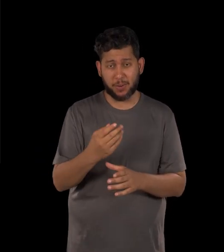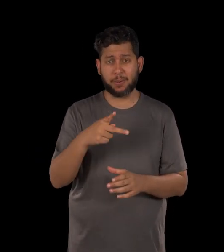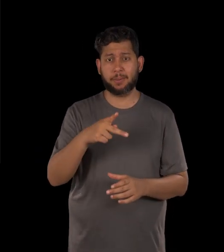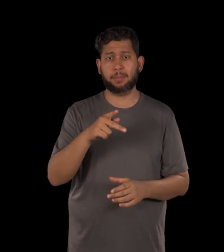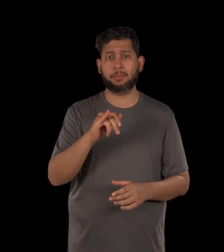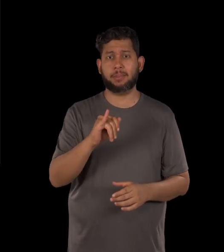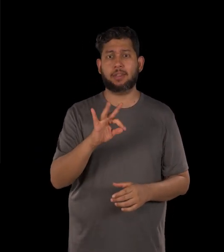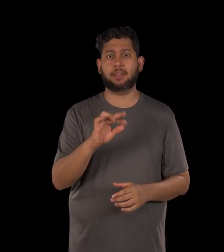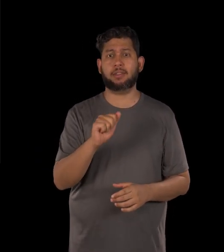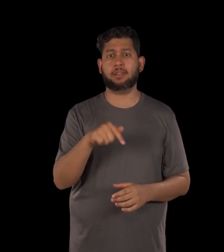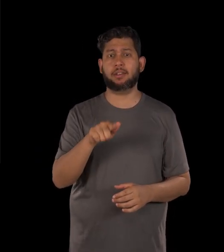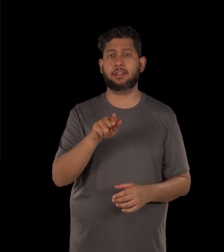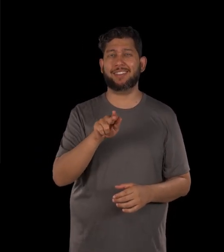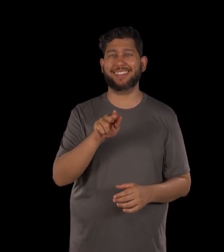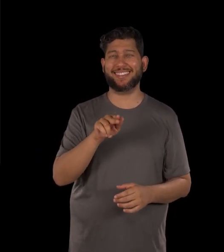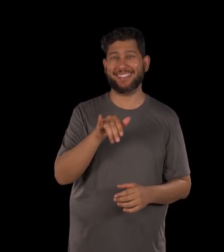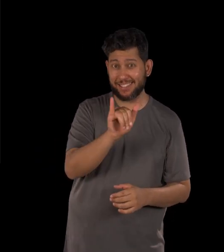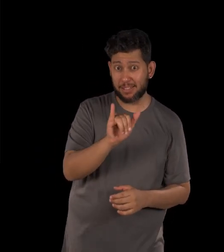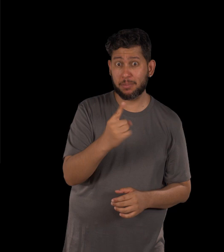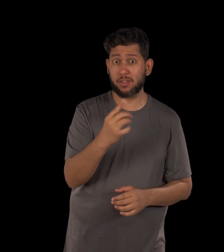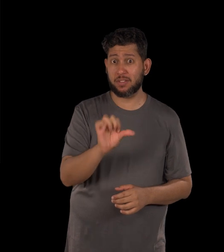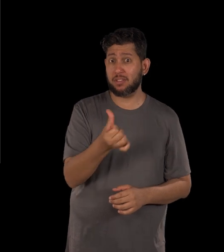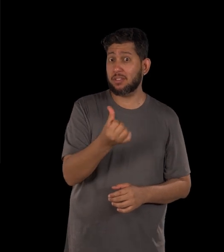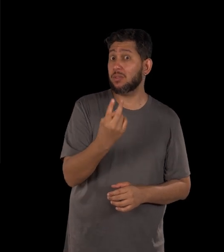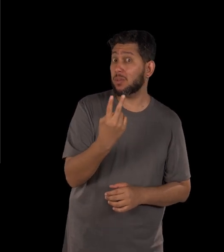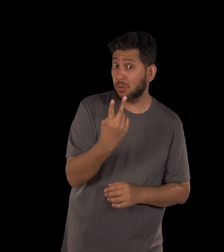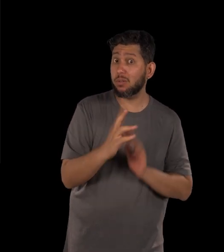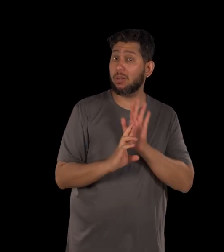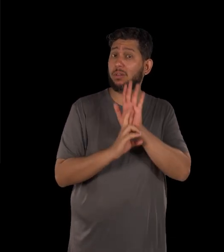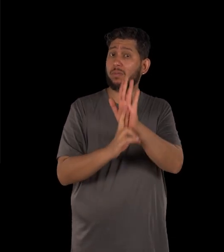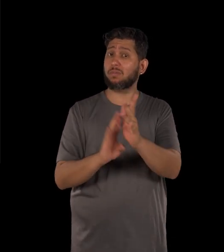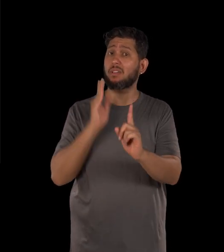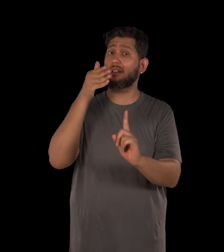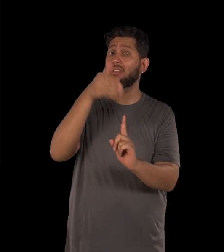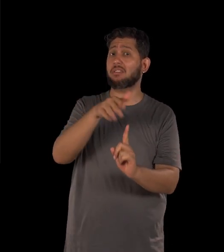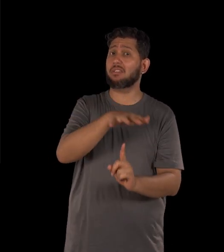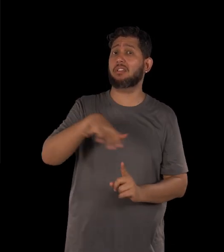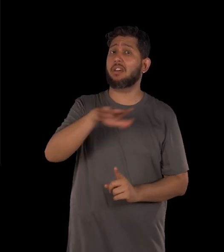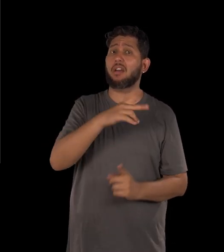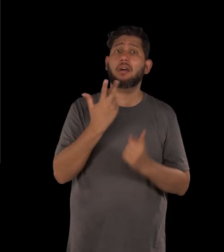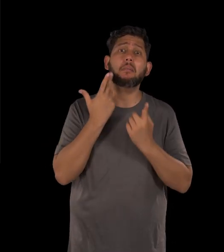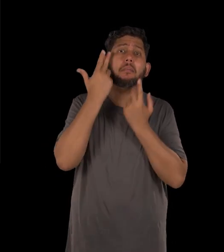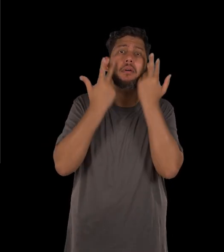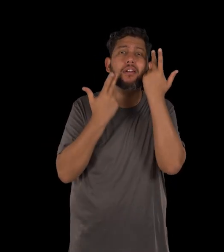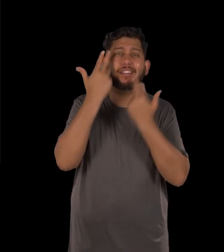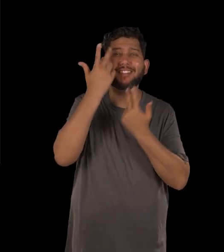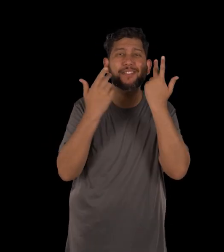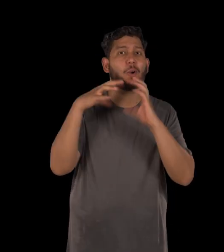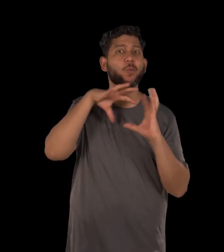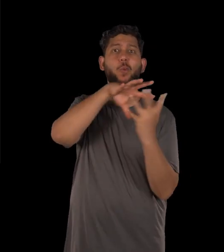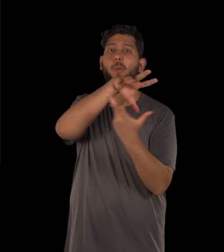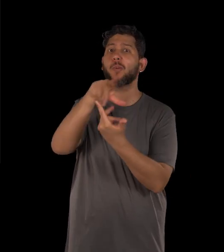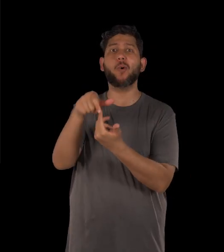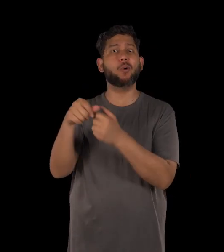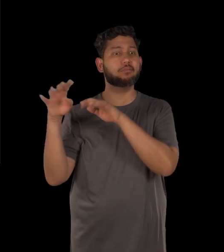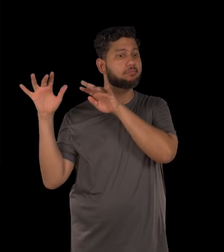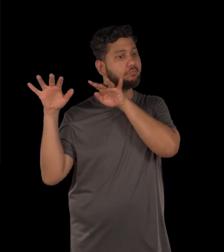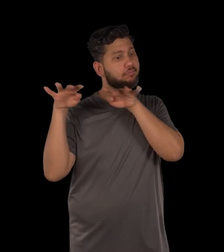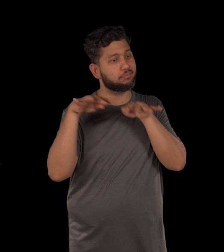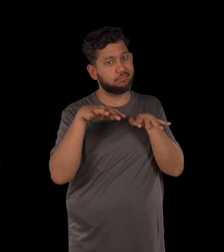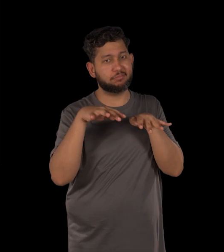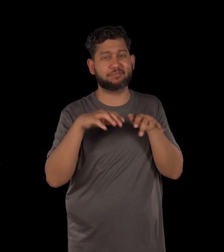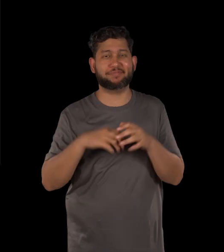1962 e logo se tornou referência na área de cirurgia plástica para cirurgiões plásticos do mundo inteiro.